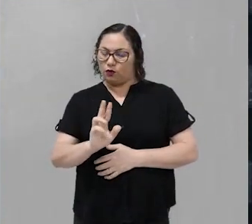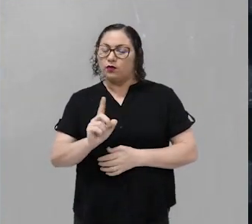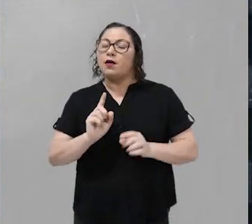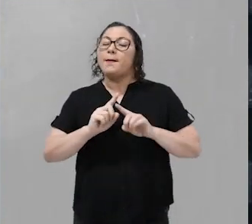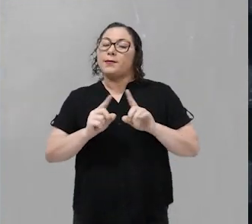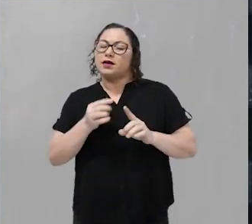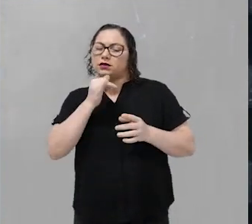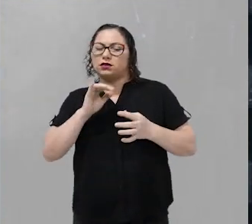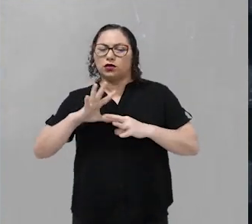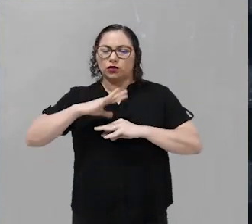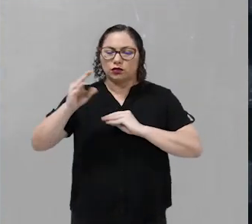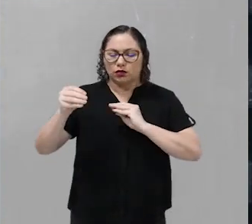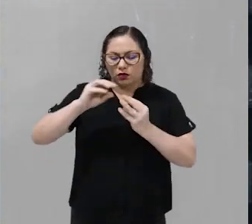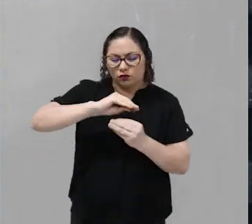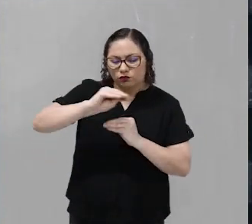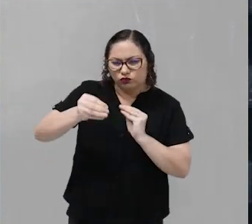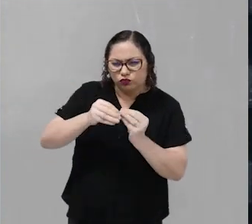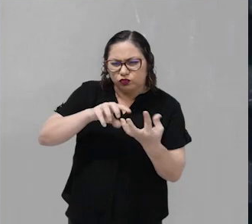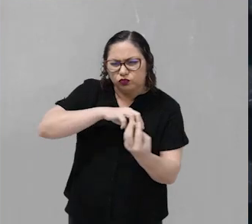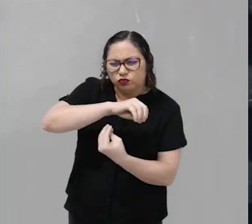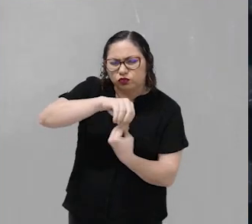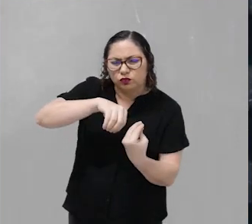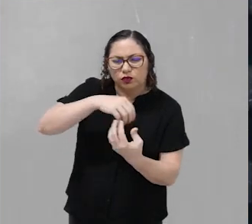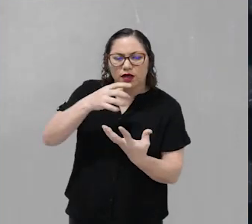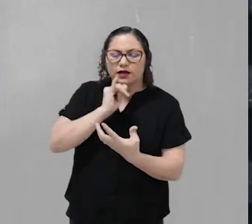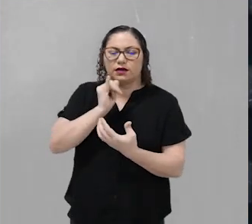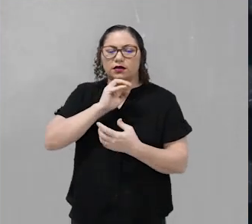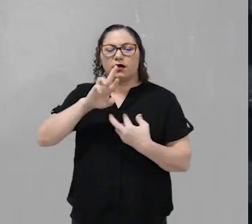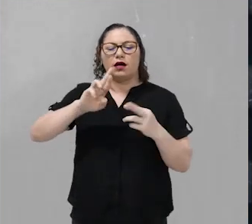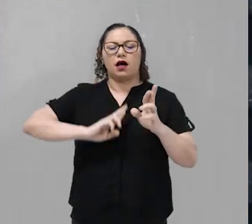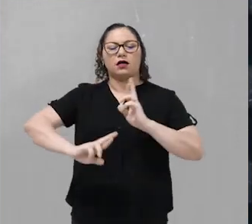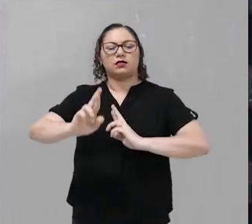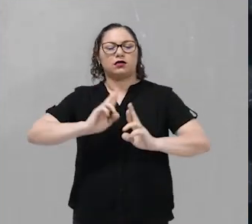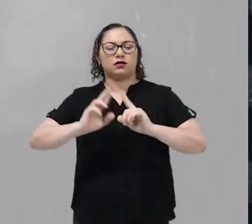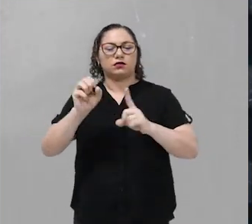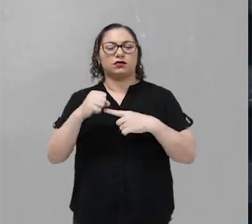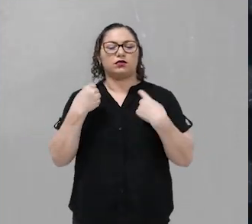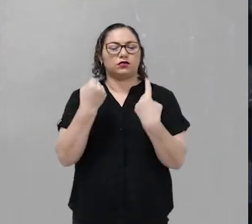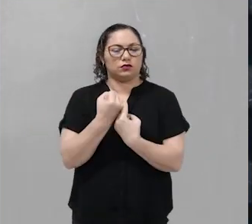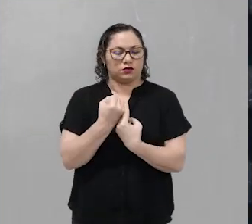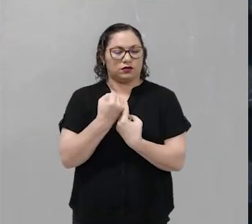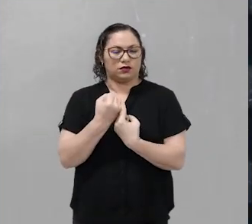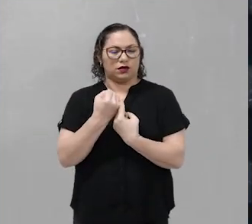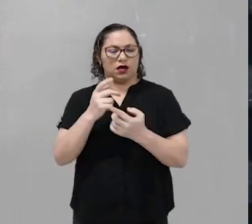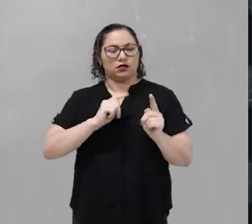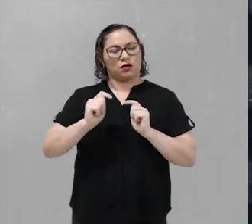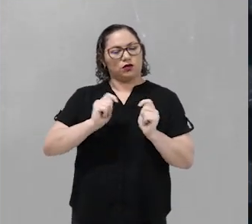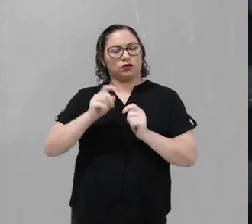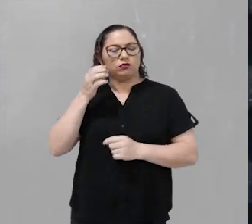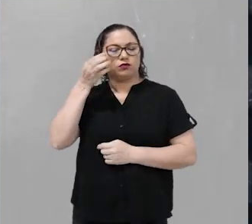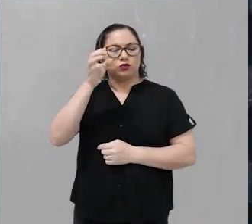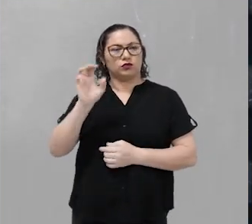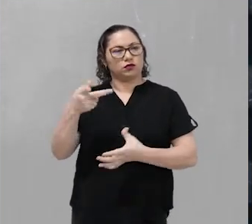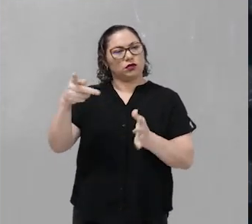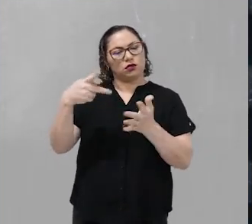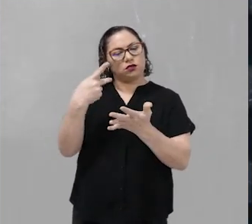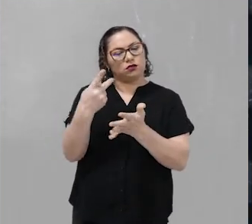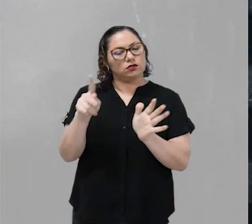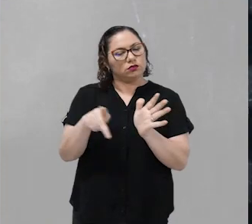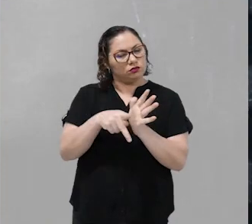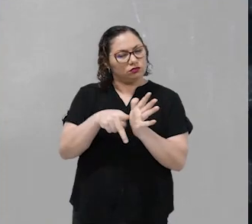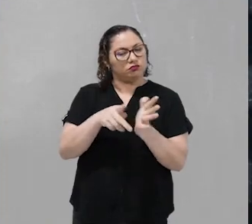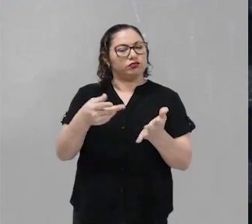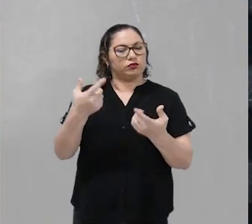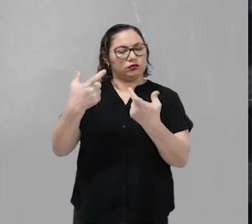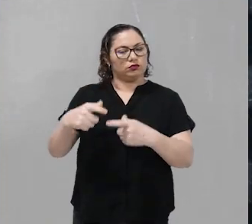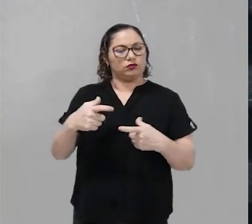as relações sociais, econômicas, culturais que acontecem naquele espaço, que é o espaço urbano, o